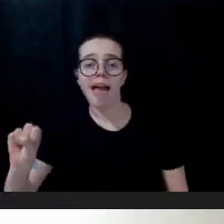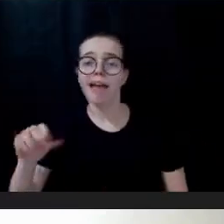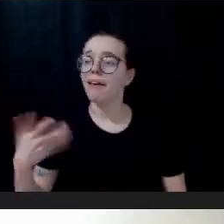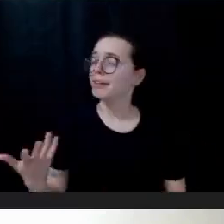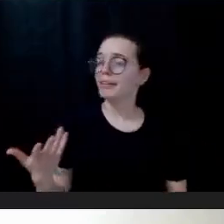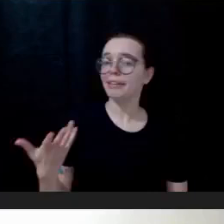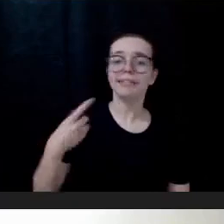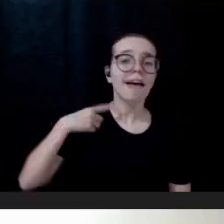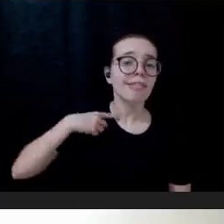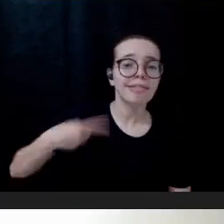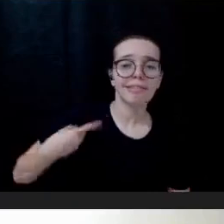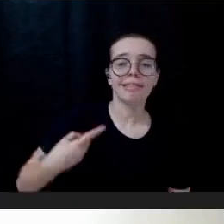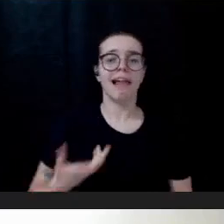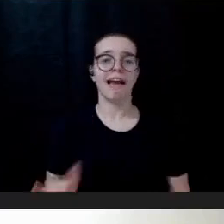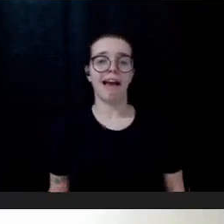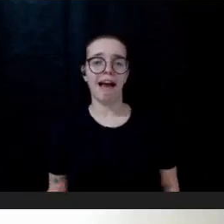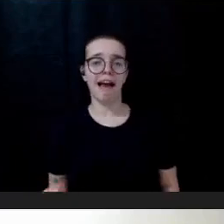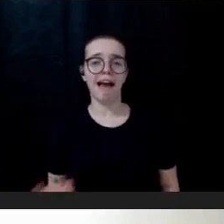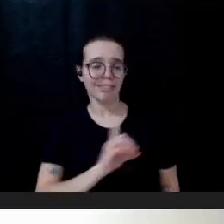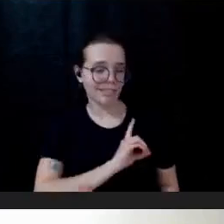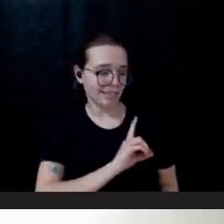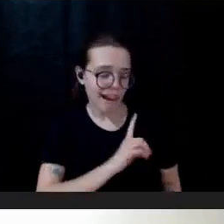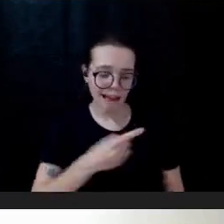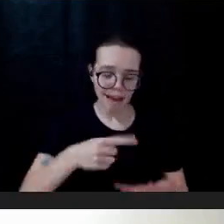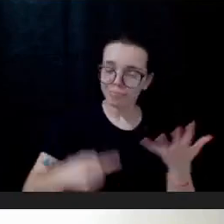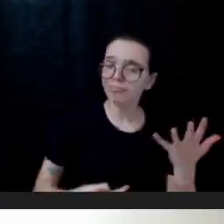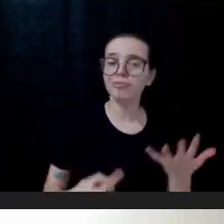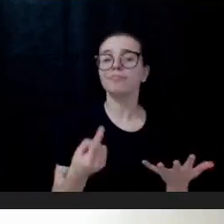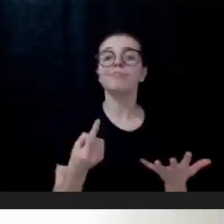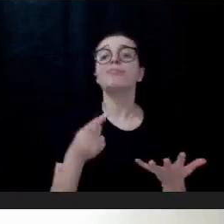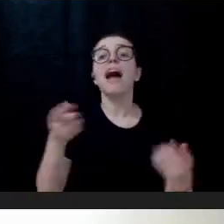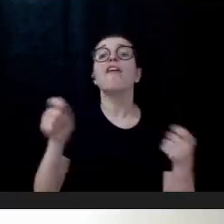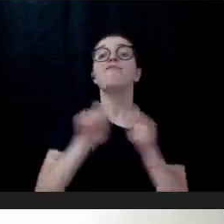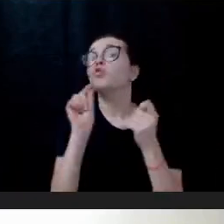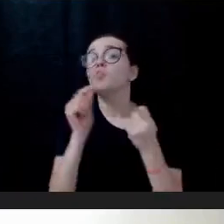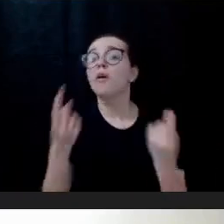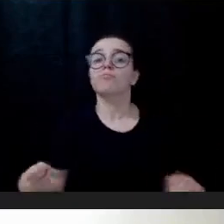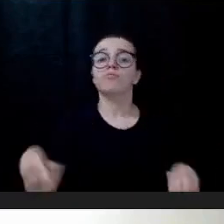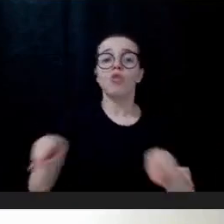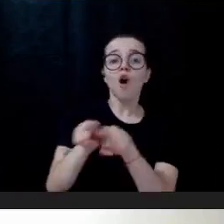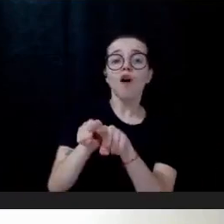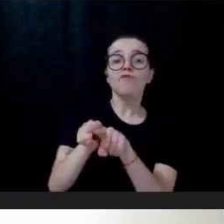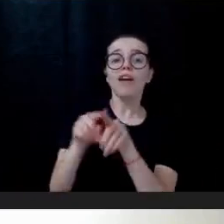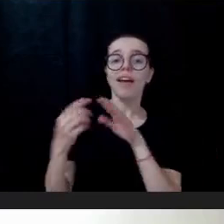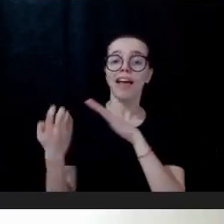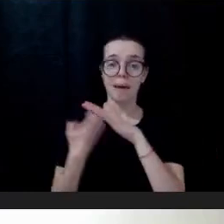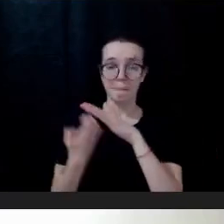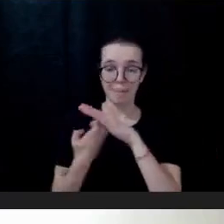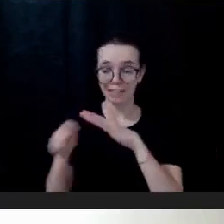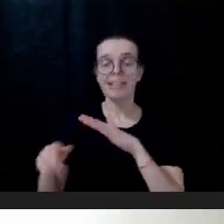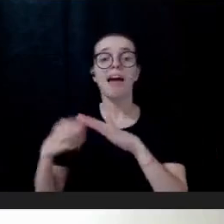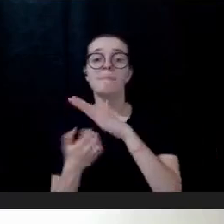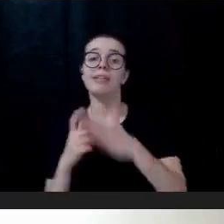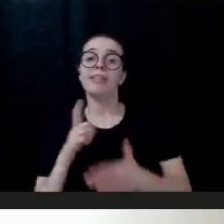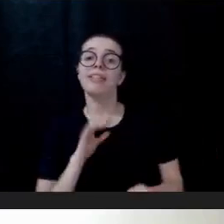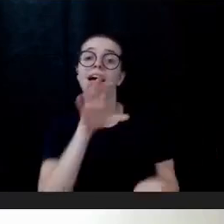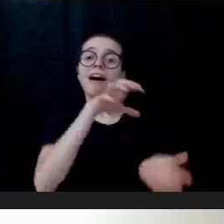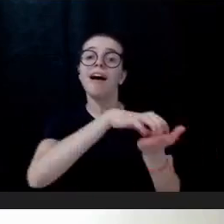então fizeram um convênio com uma empresa e essa empresa tem uma central de intérprete. E